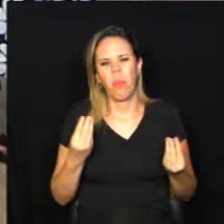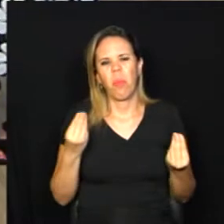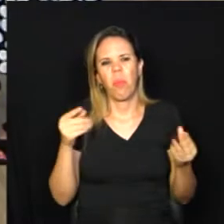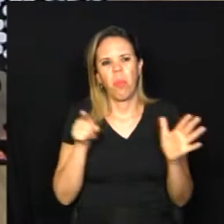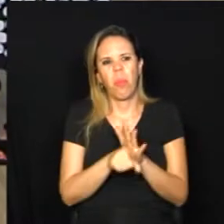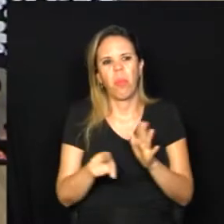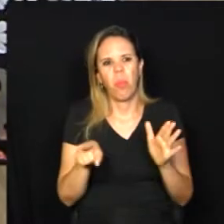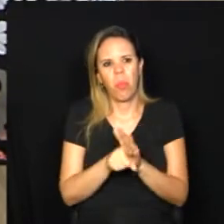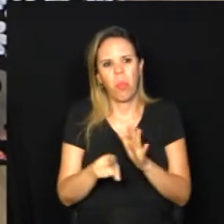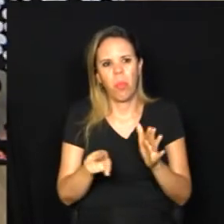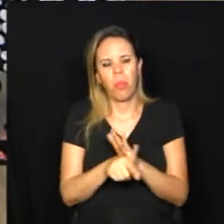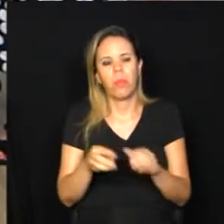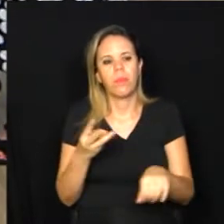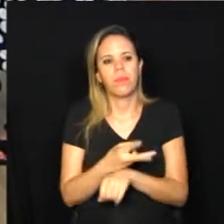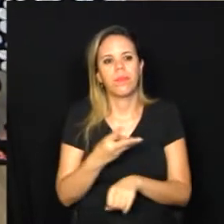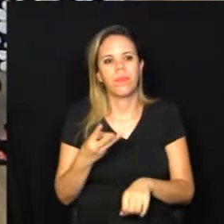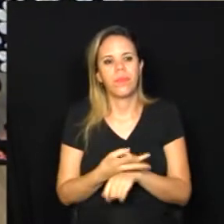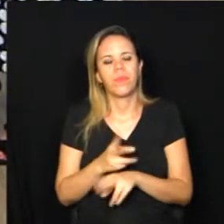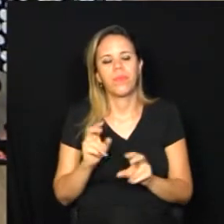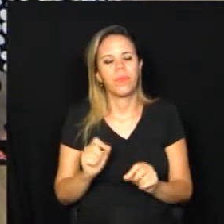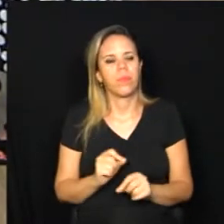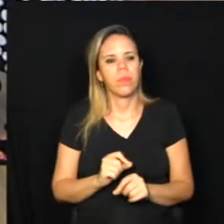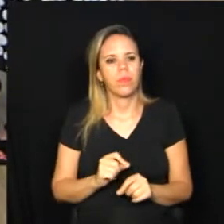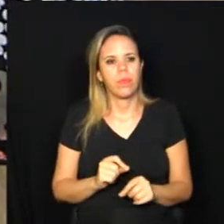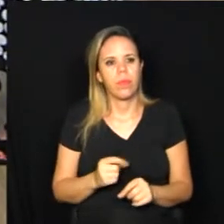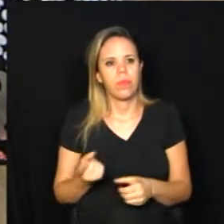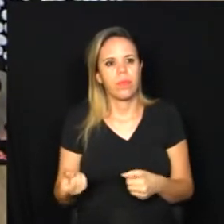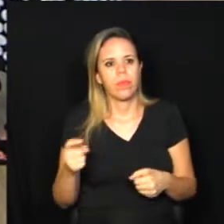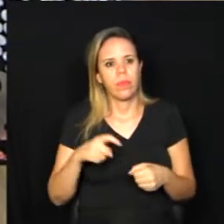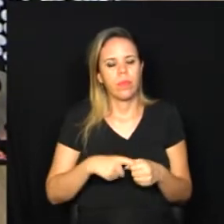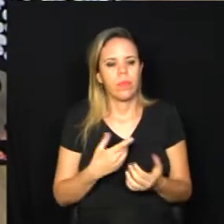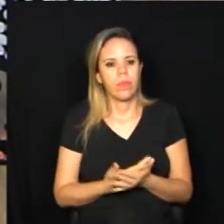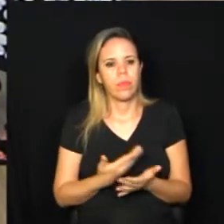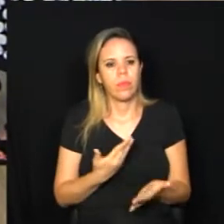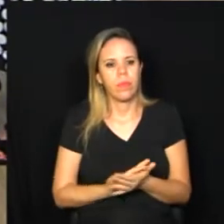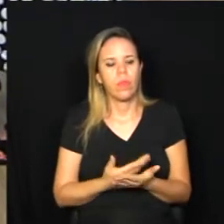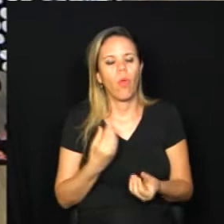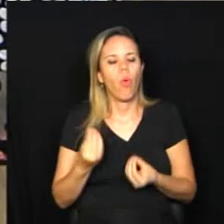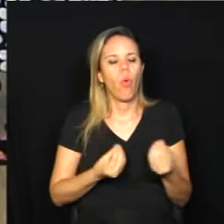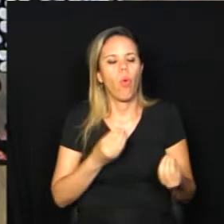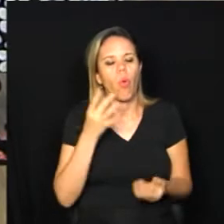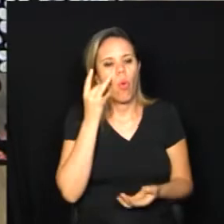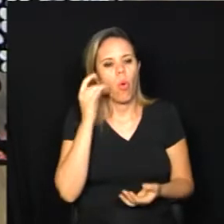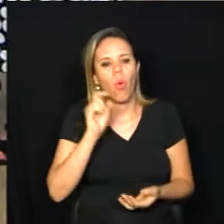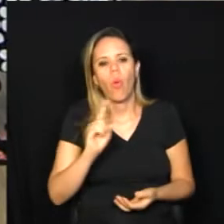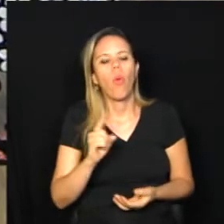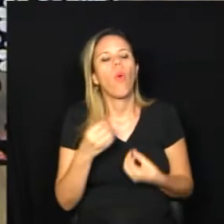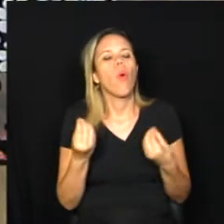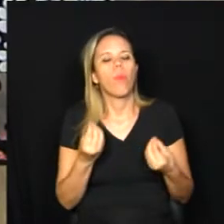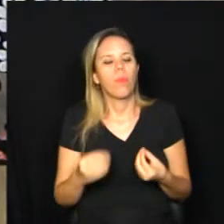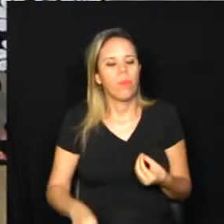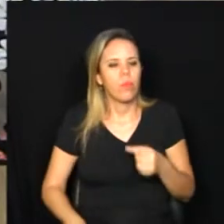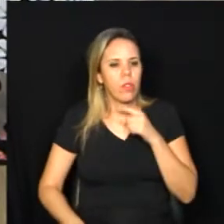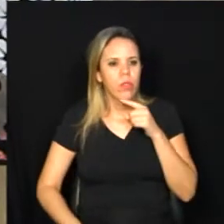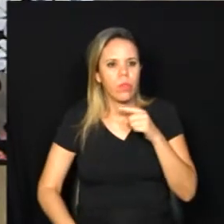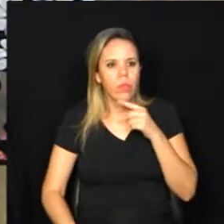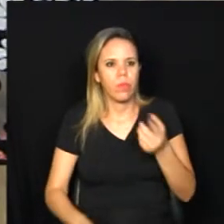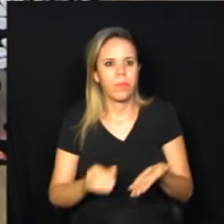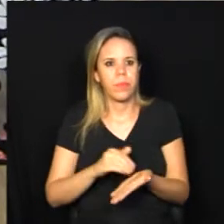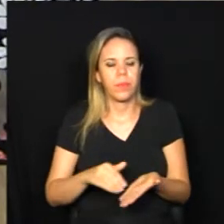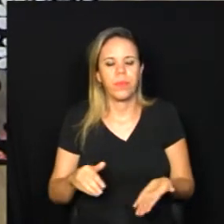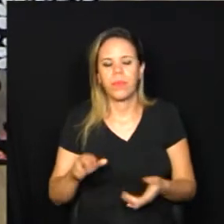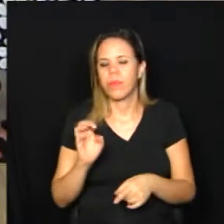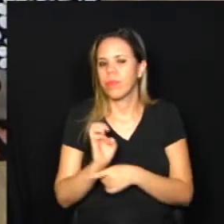aqui no nosso WhatsApp em relação à volta das aulas de forma presencial ou não. O secretário estadual